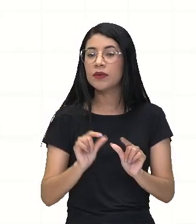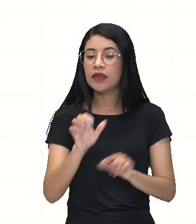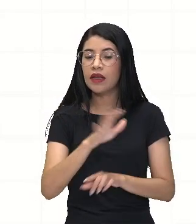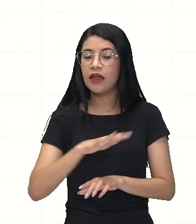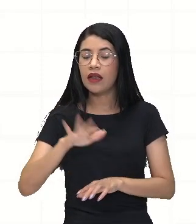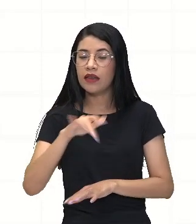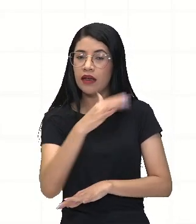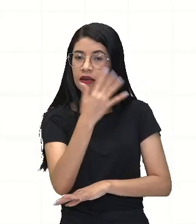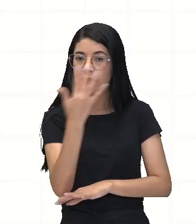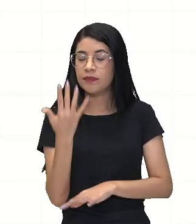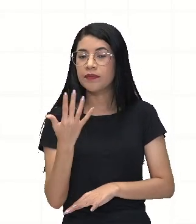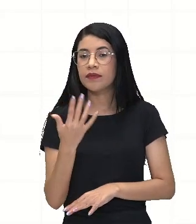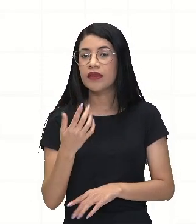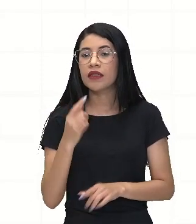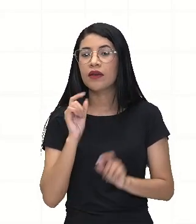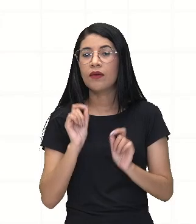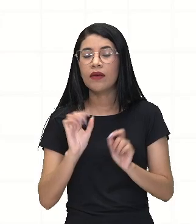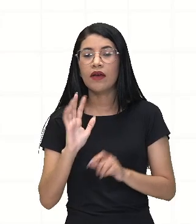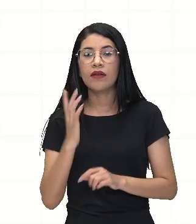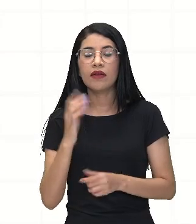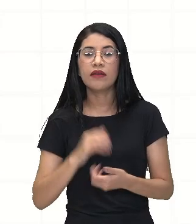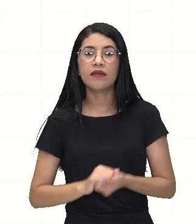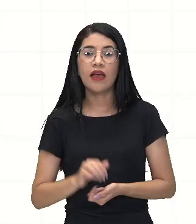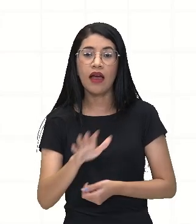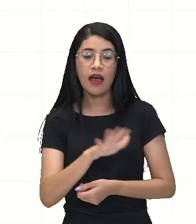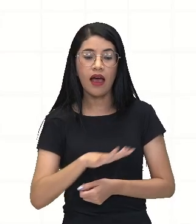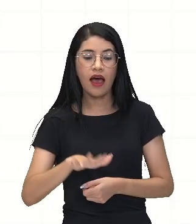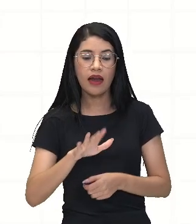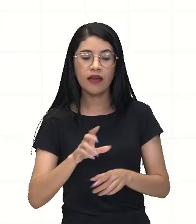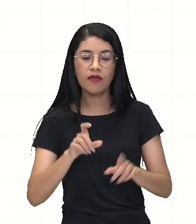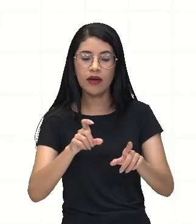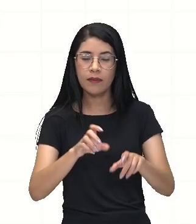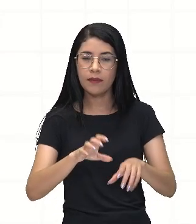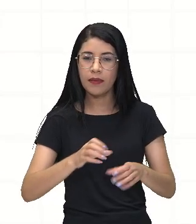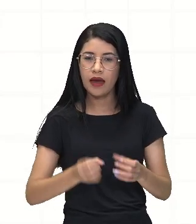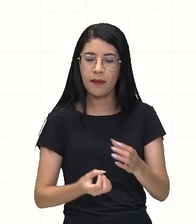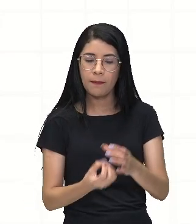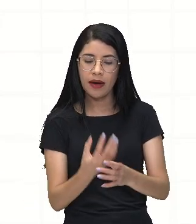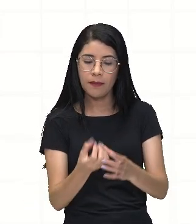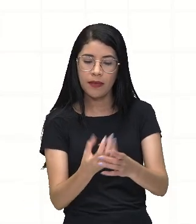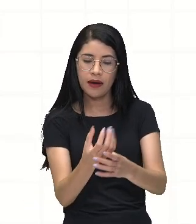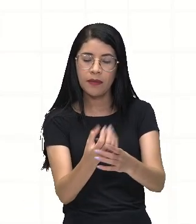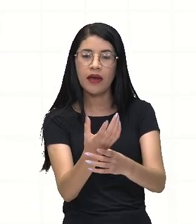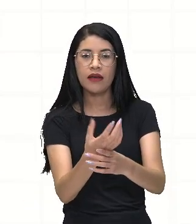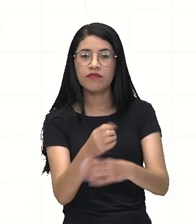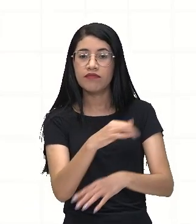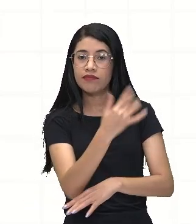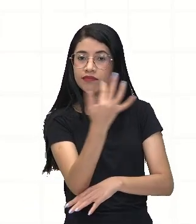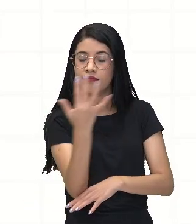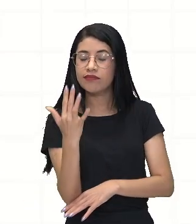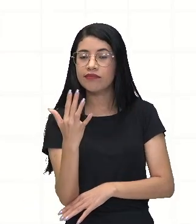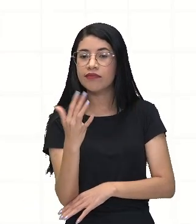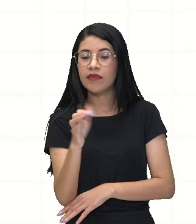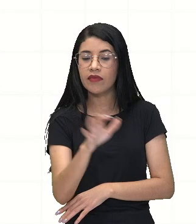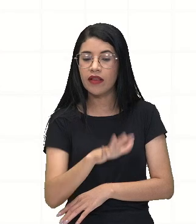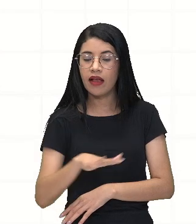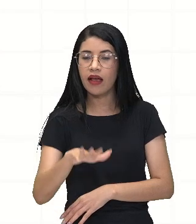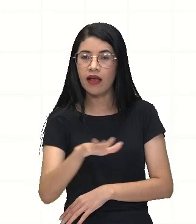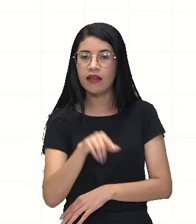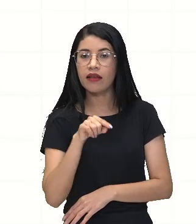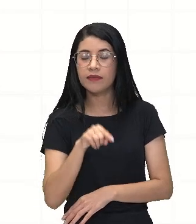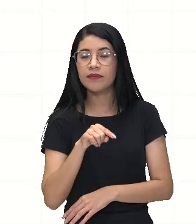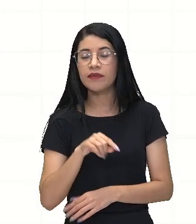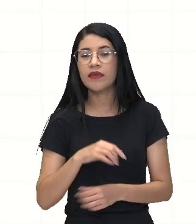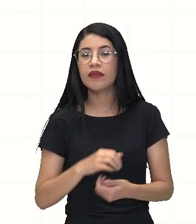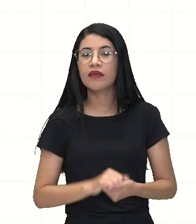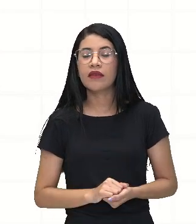área, essa floresta aí, ela foi plantada, né? Ela foi colocada aí já há